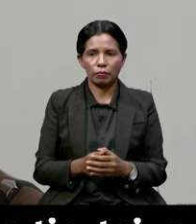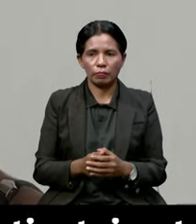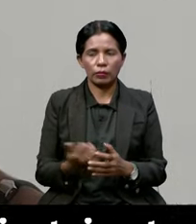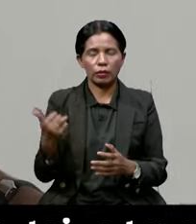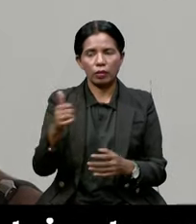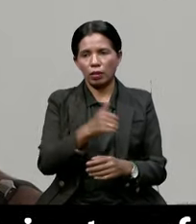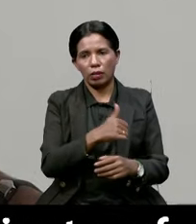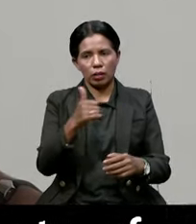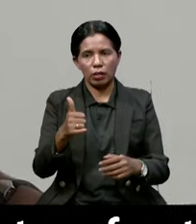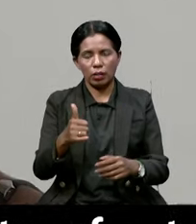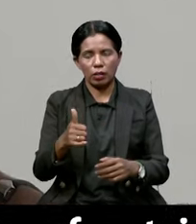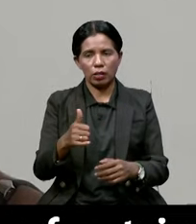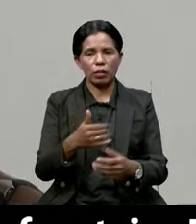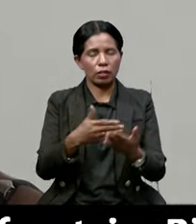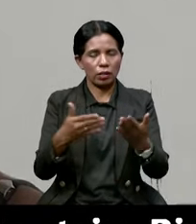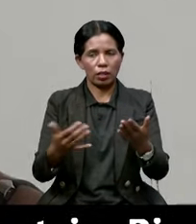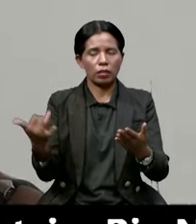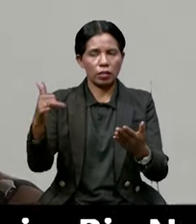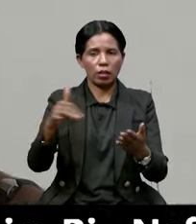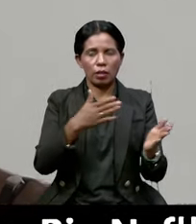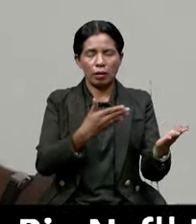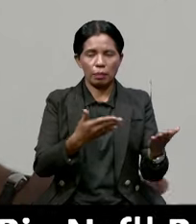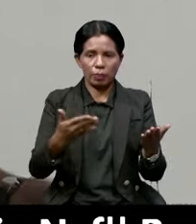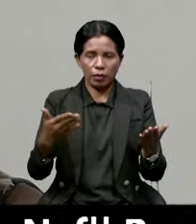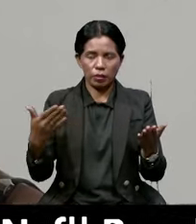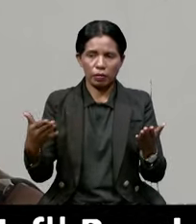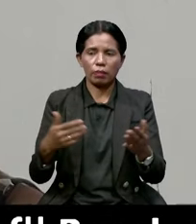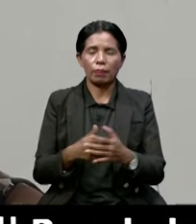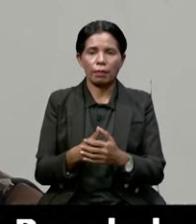Siracelo, logística Siracelo, preparação com a